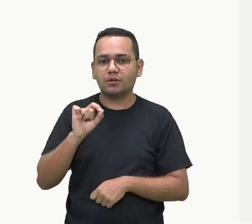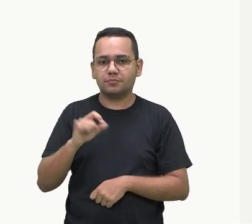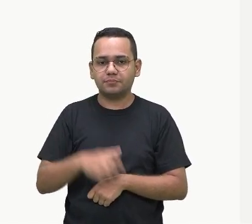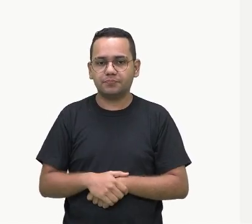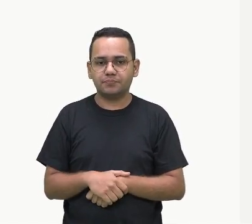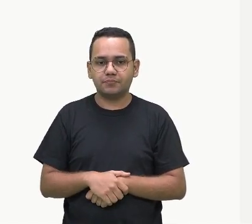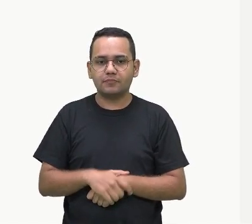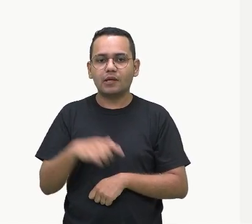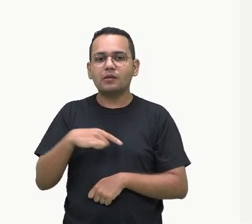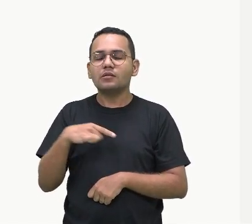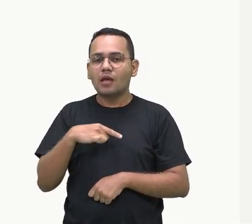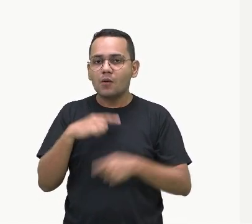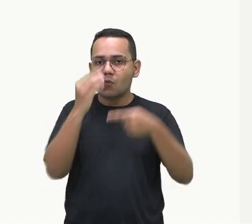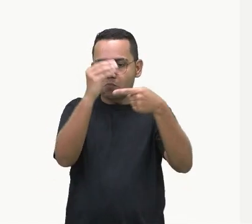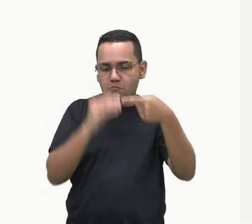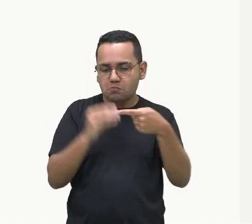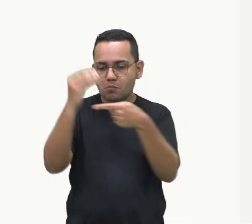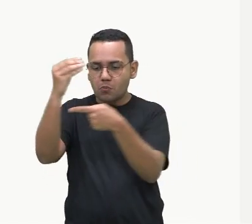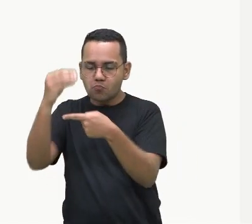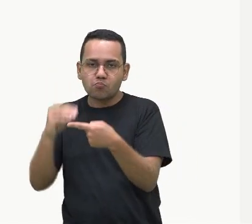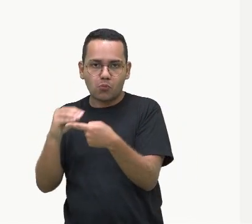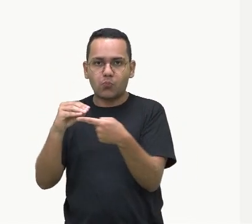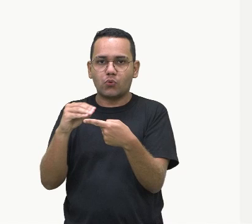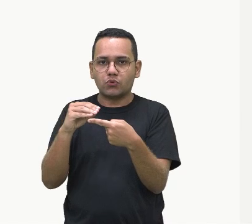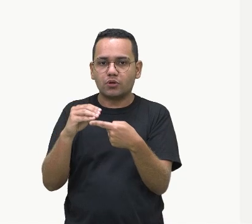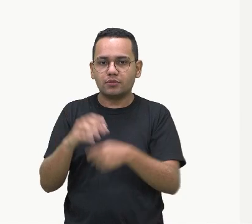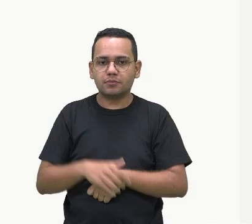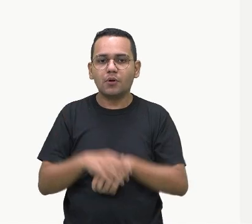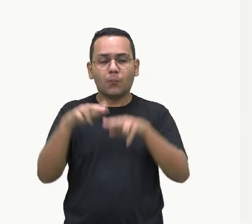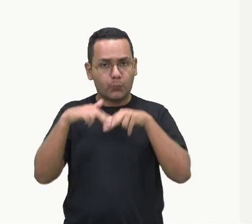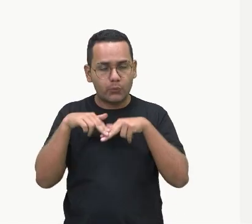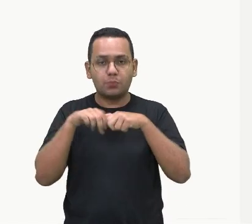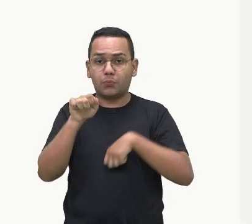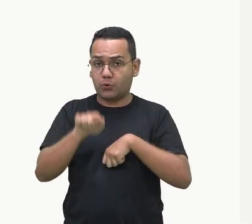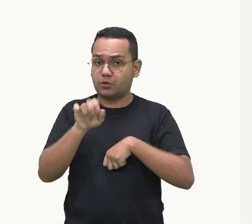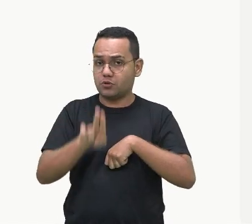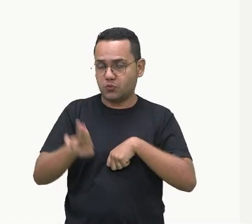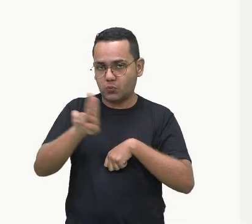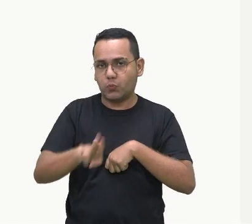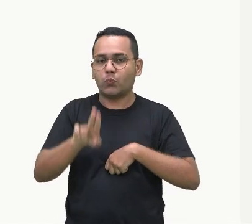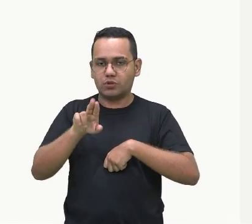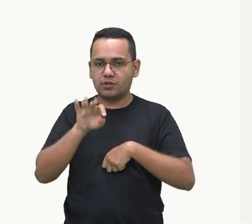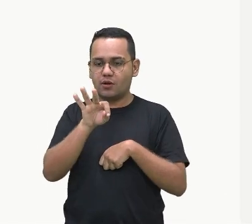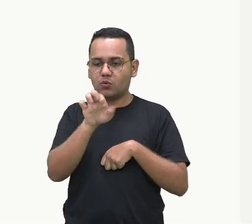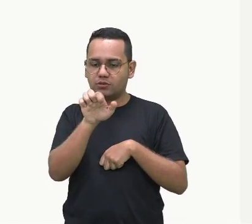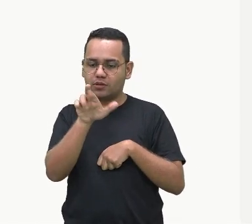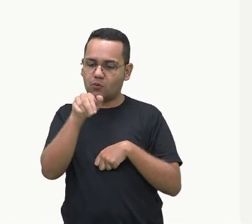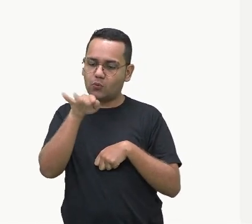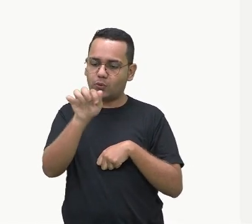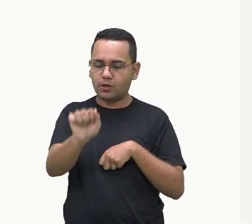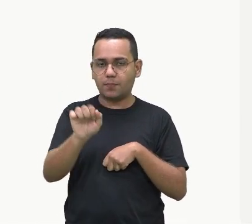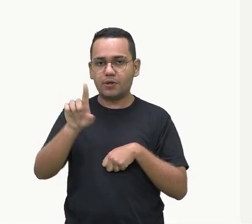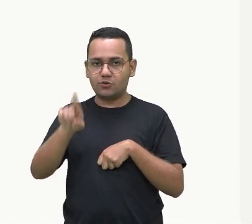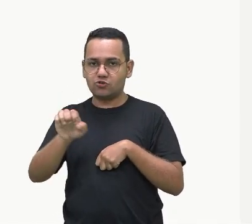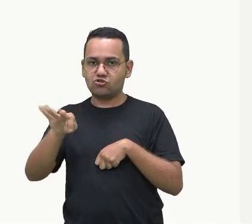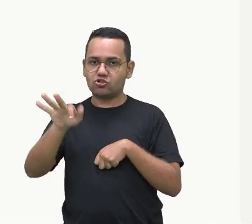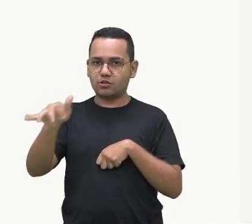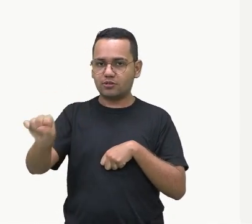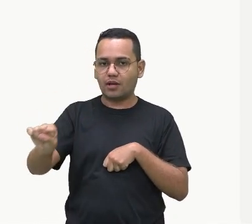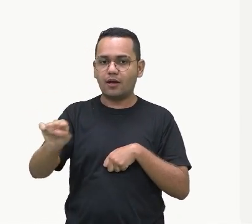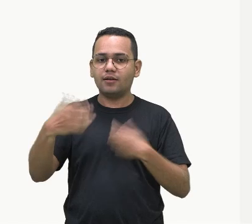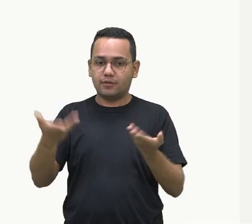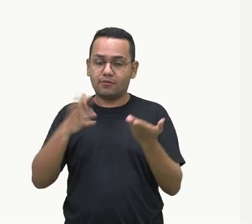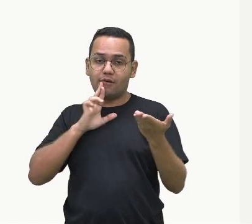segmentos proporcionais. E aí, por isso, a gente pode aplicar o nosso teorema de Tales. E aqui, chegamos no resultado que o